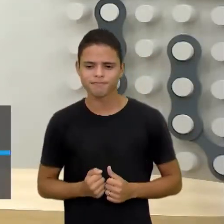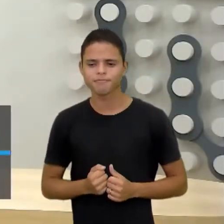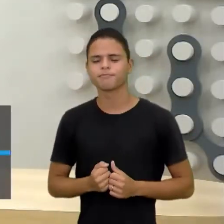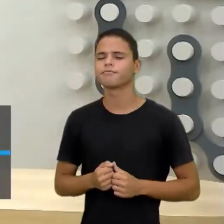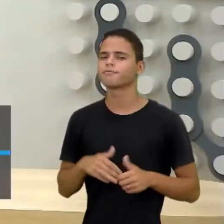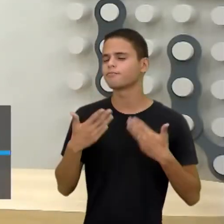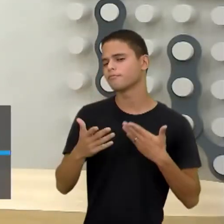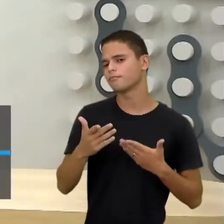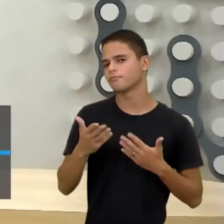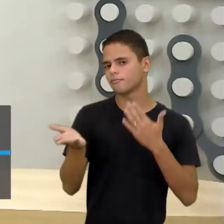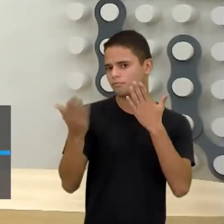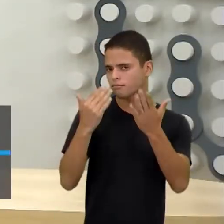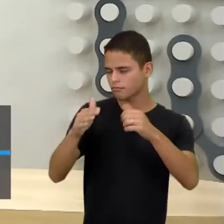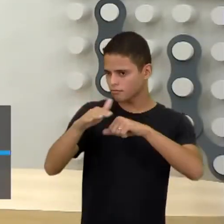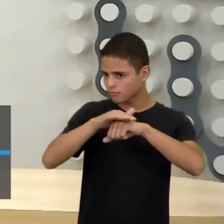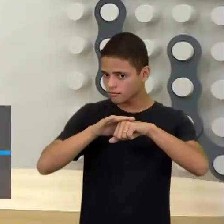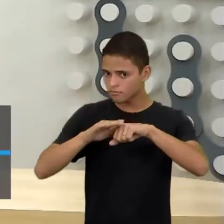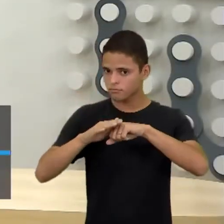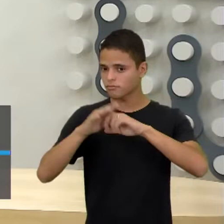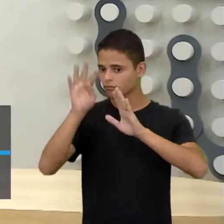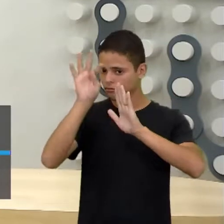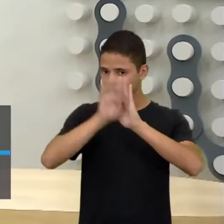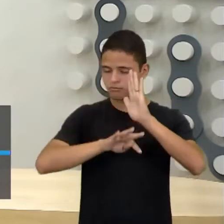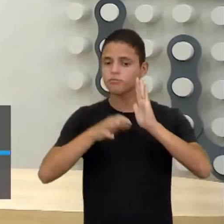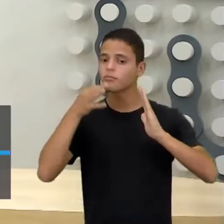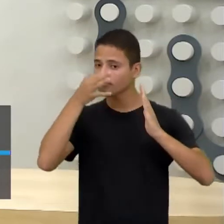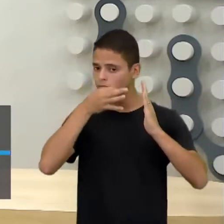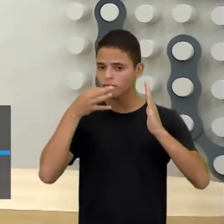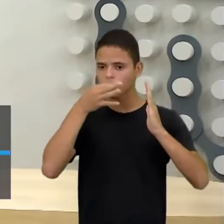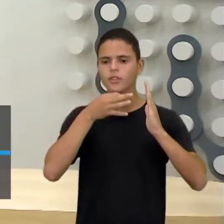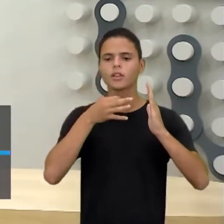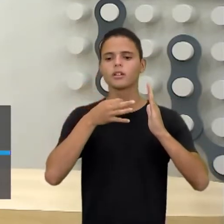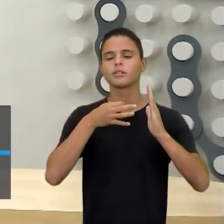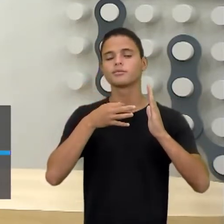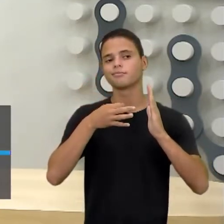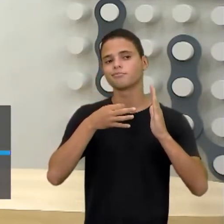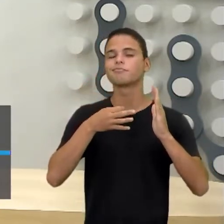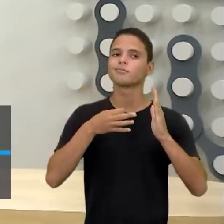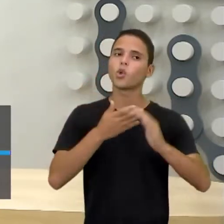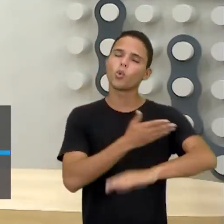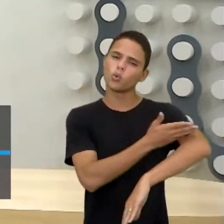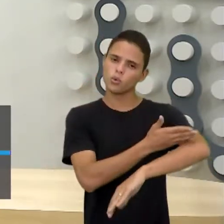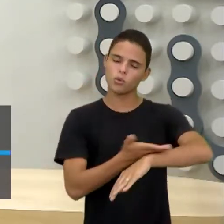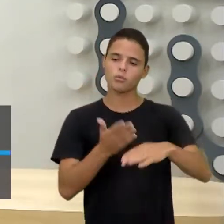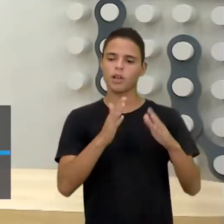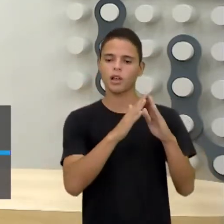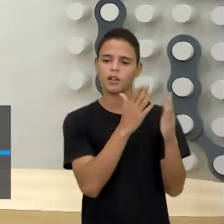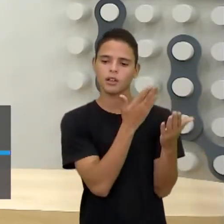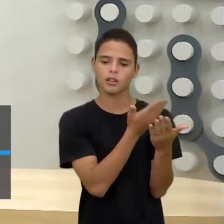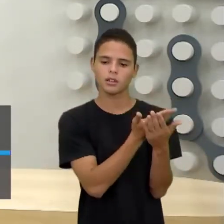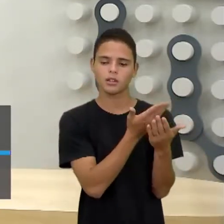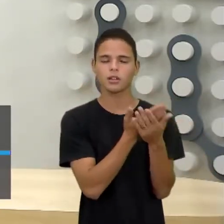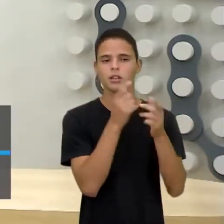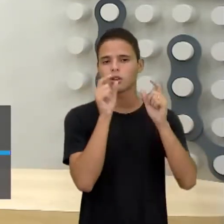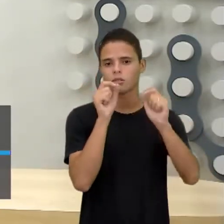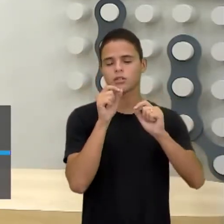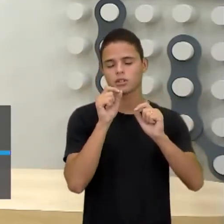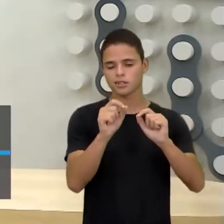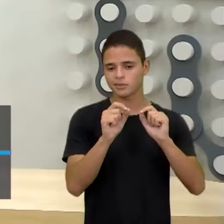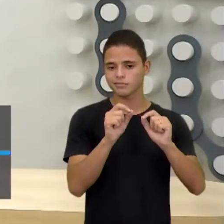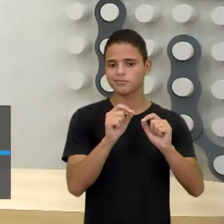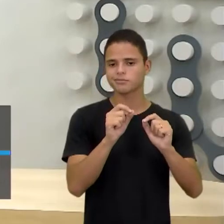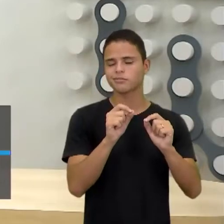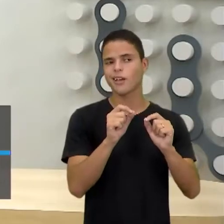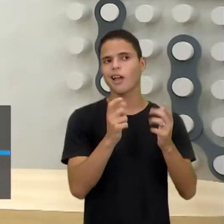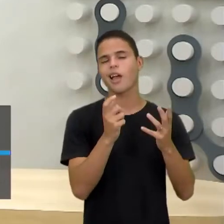texto argumentativo, em geral, na escola, fica no campo da abstração. Porque